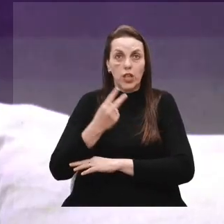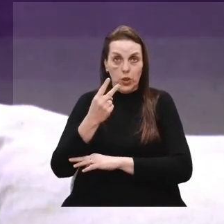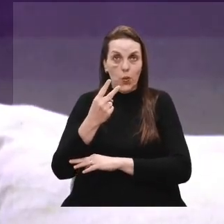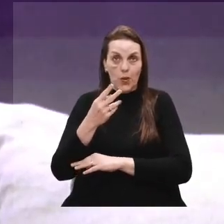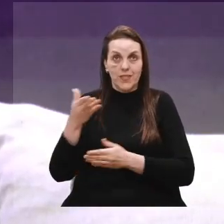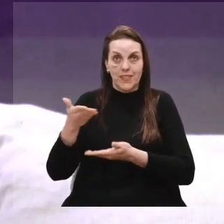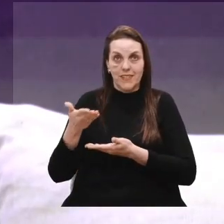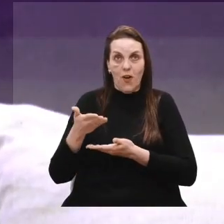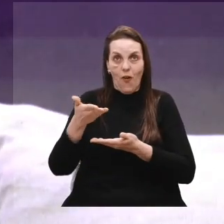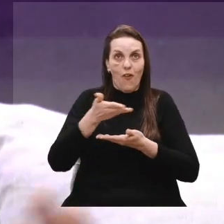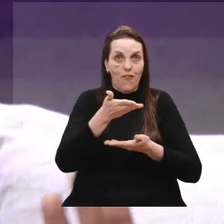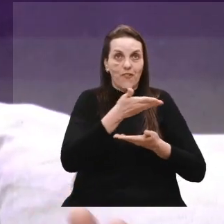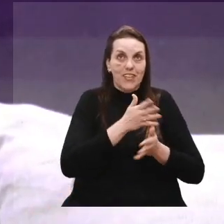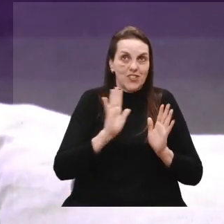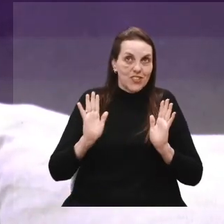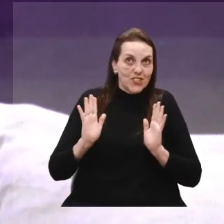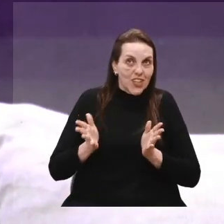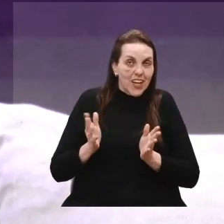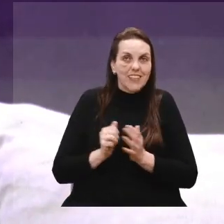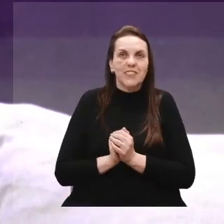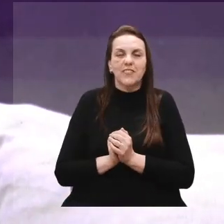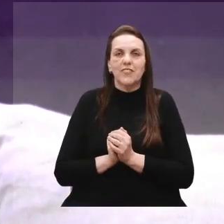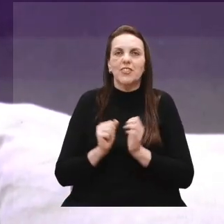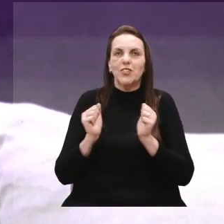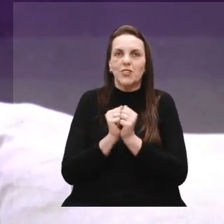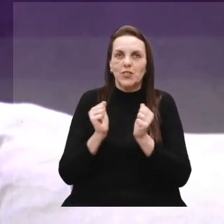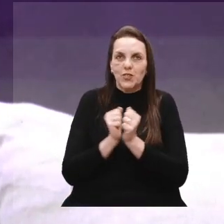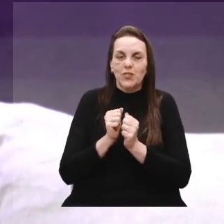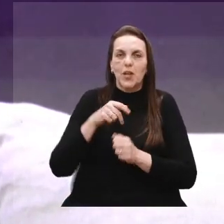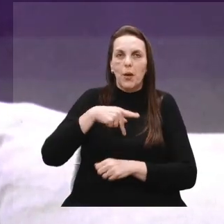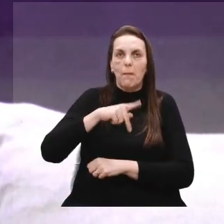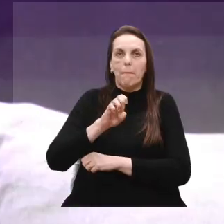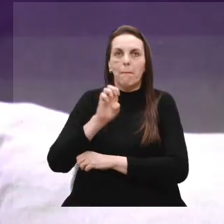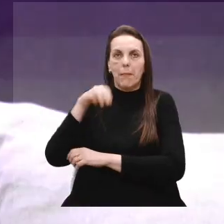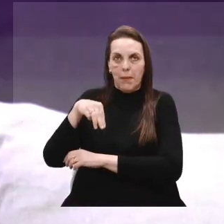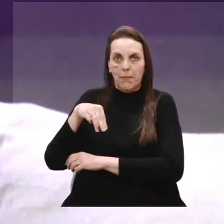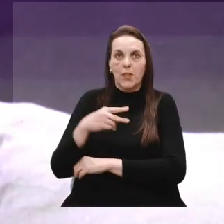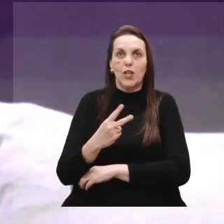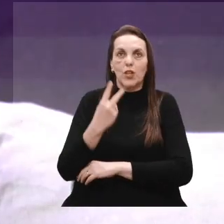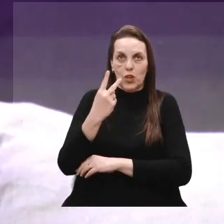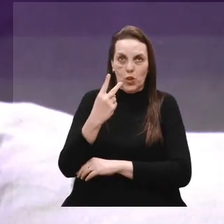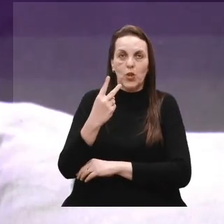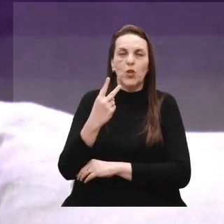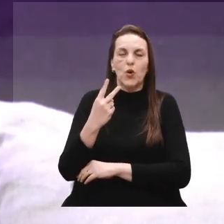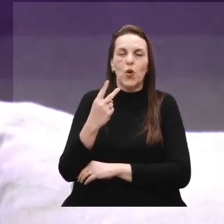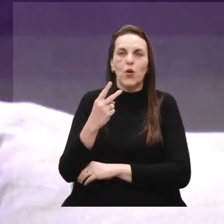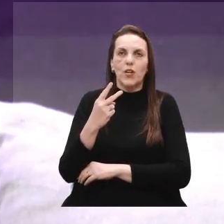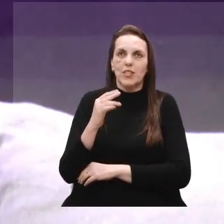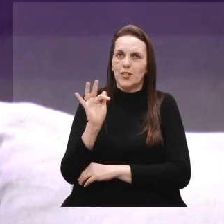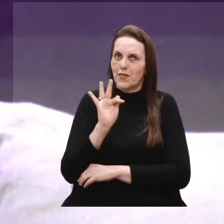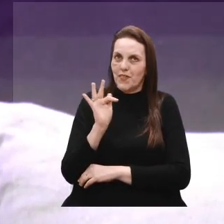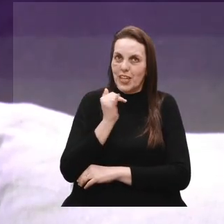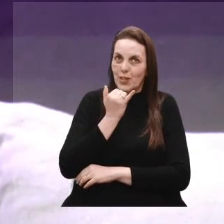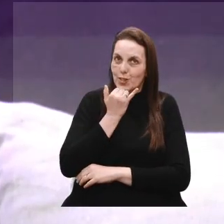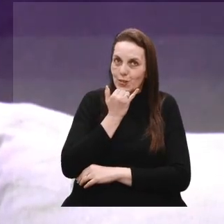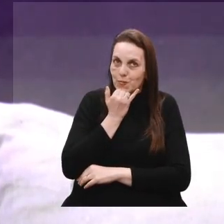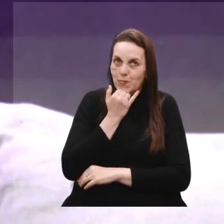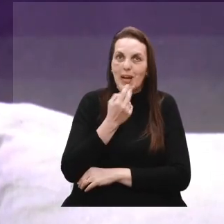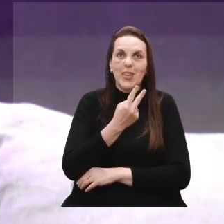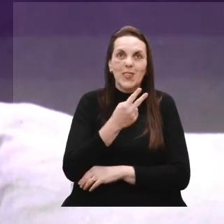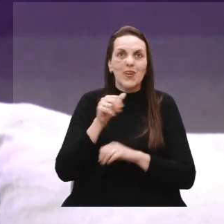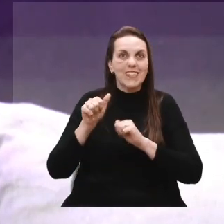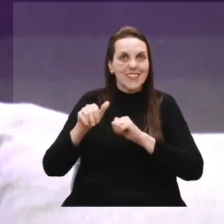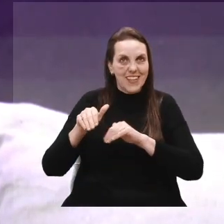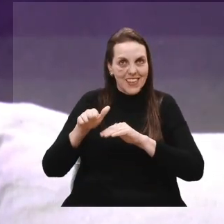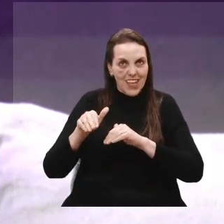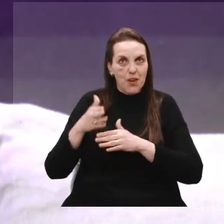agora, já fica aqui o convite, não sei se estou me... A PEN. Né? Juntamente com a PEN, a gente vai fazer dia 2 de fevereiro, dia 2 de setembro agora,